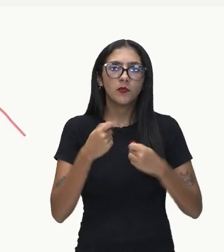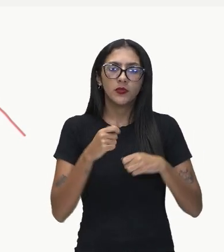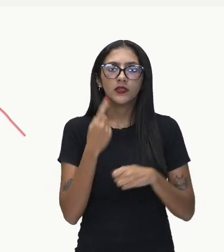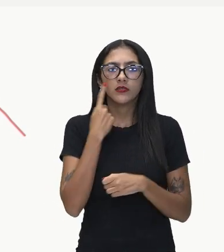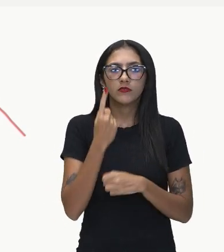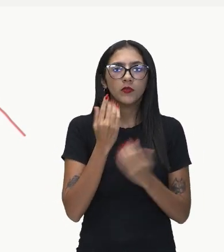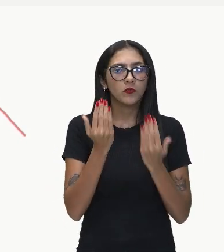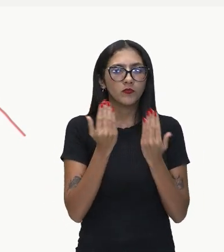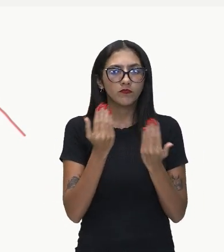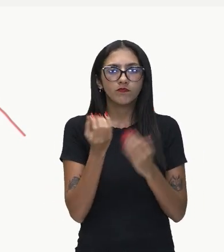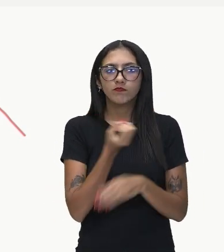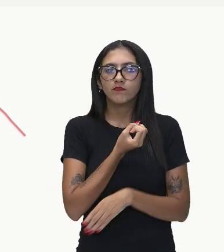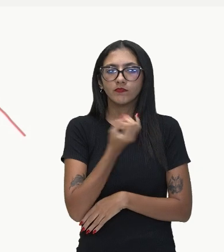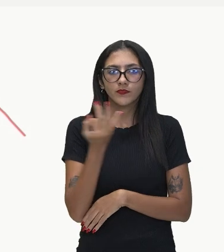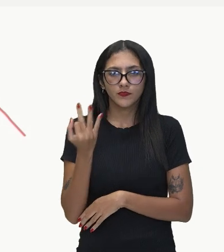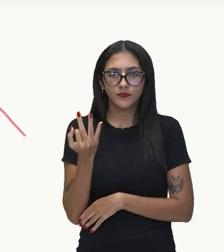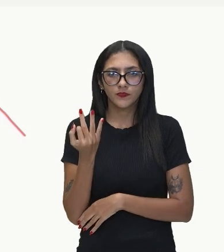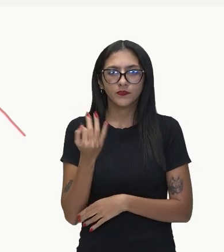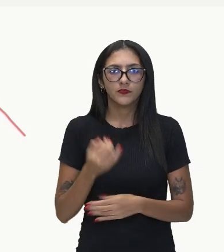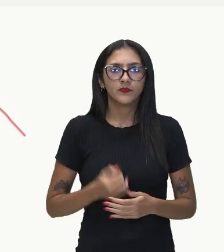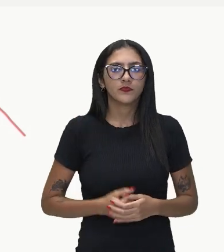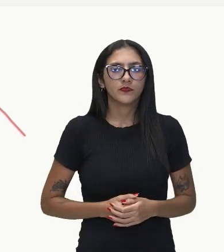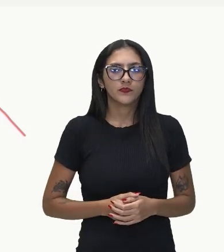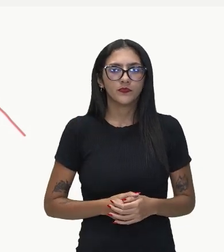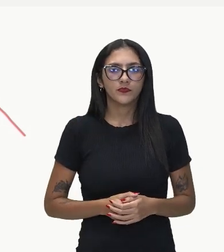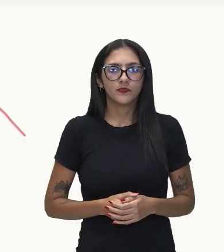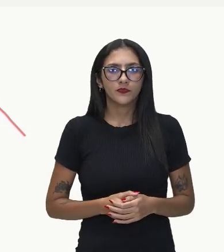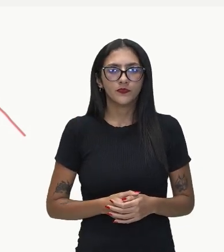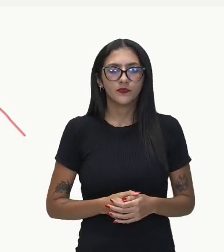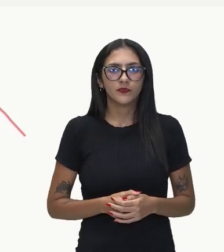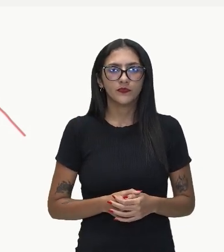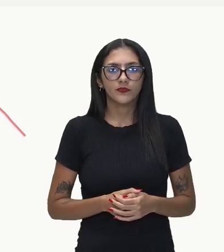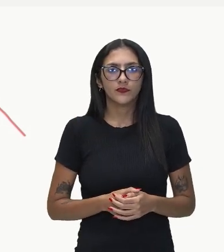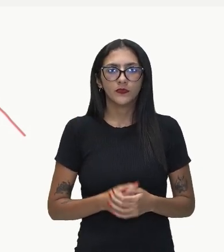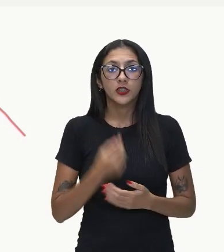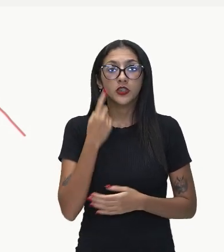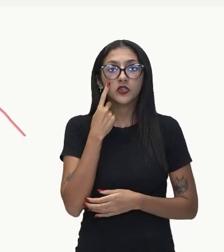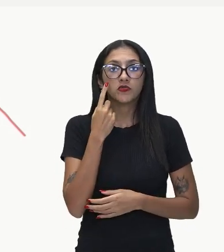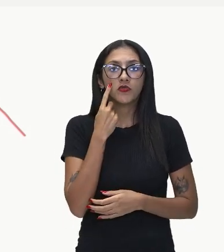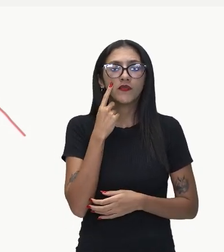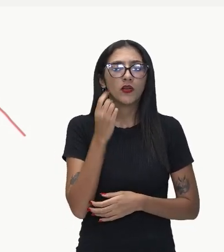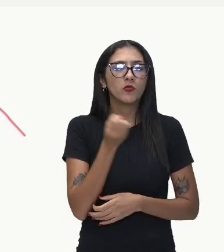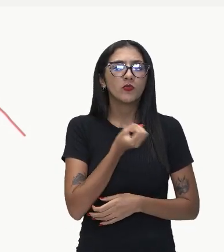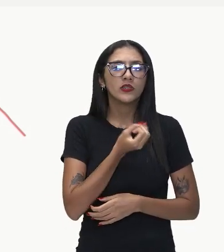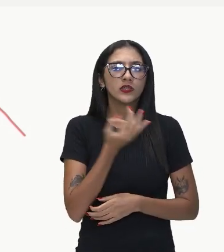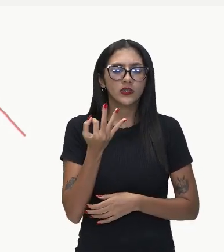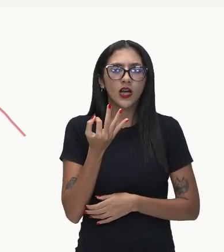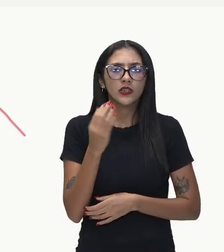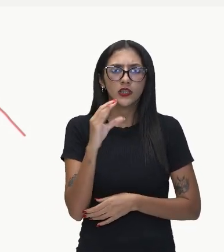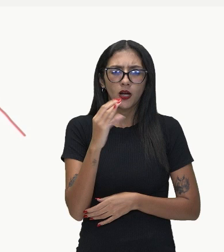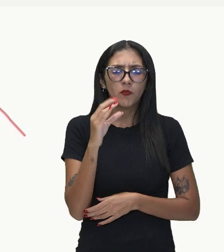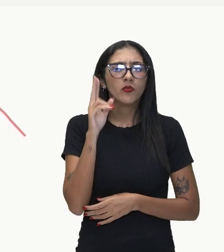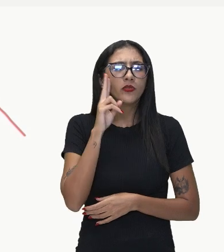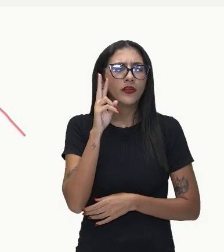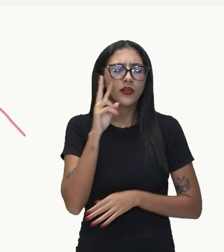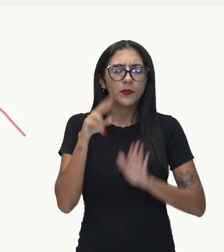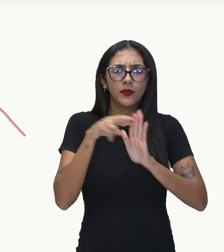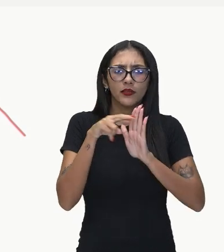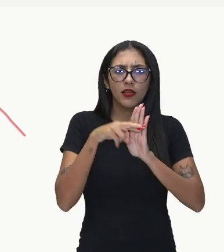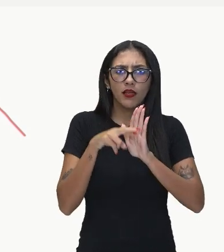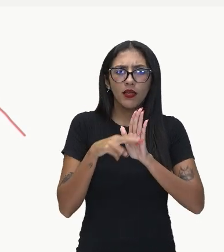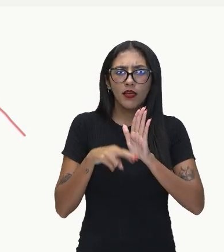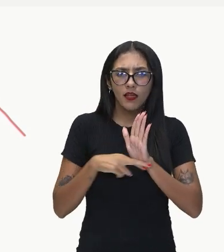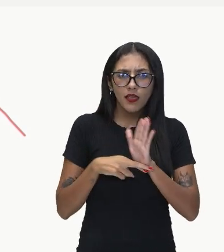o nome. E aí, eu vou ver quantos carbonos tem e eu vou usar aquela regra lá, né? Aquela tabelinha